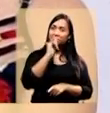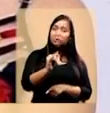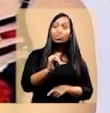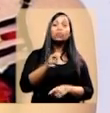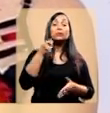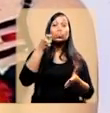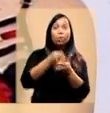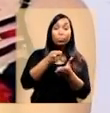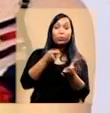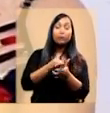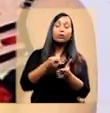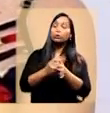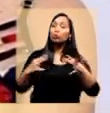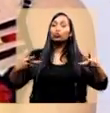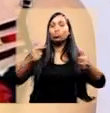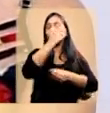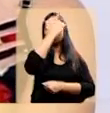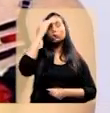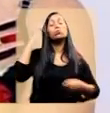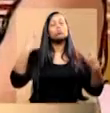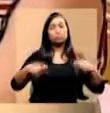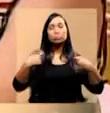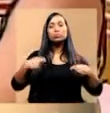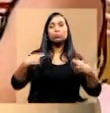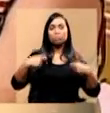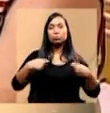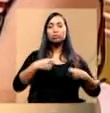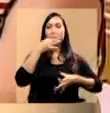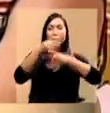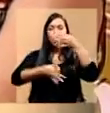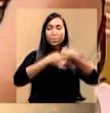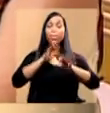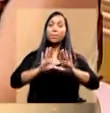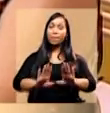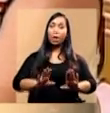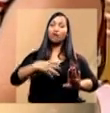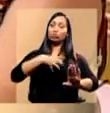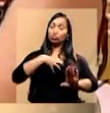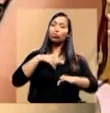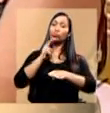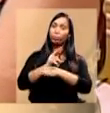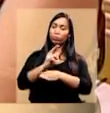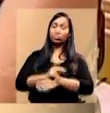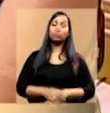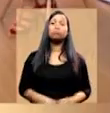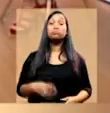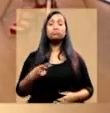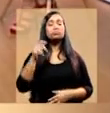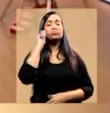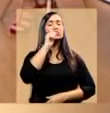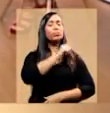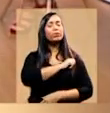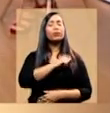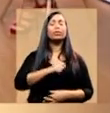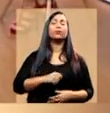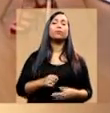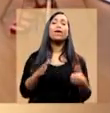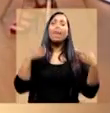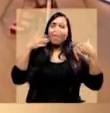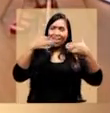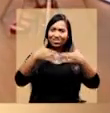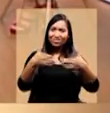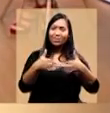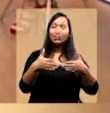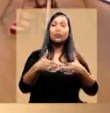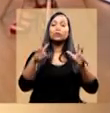fortalecendo essa obrigação moral que as pessoas têm de depor, mas de forma protegida. Secretária, Rio Preto é pioneira,